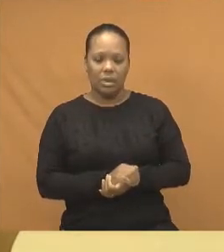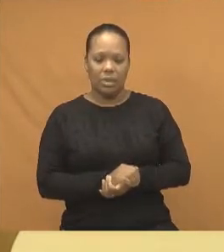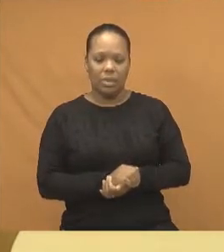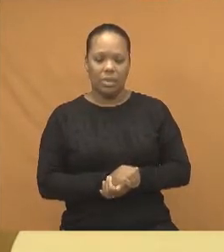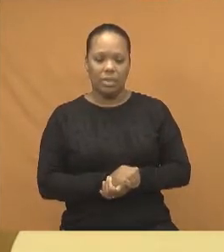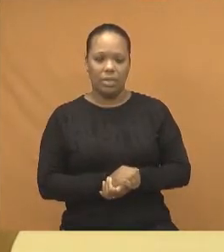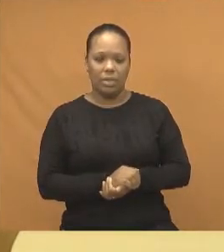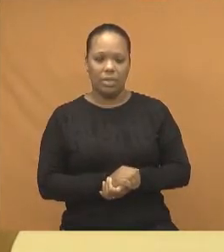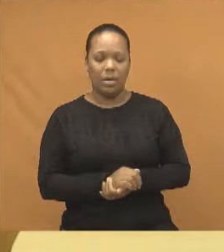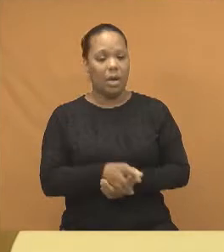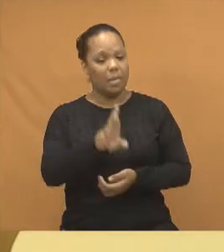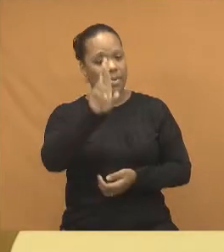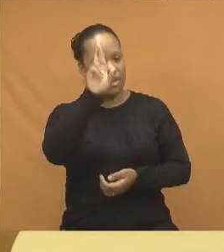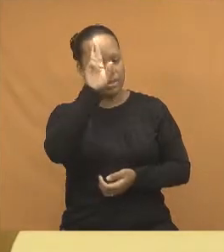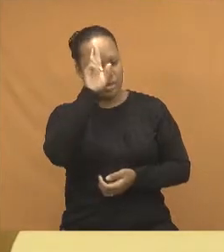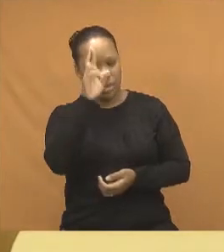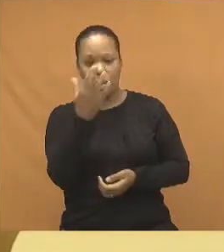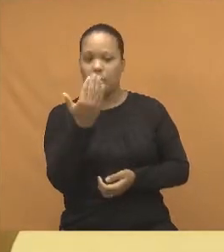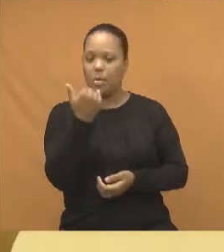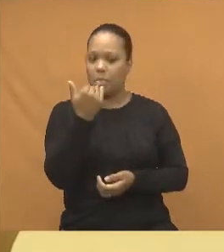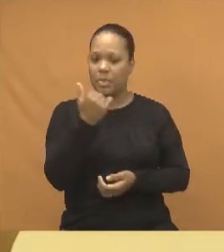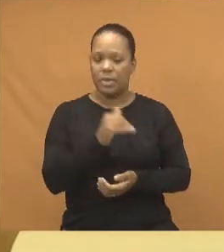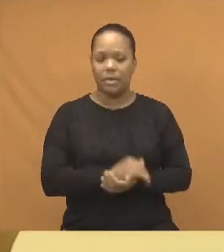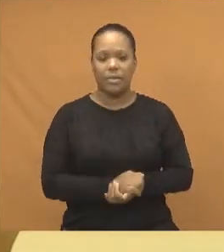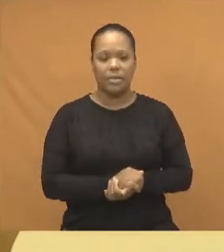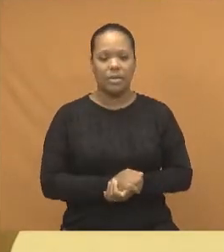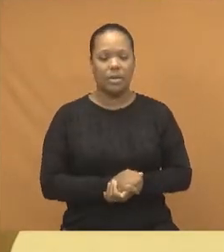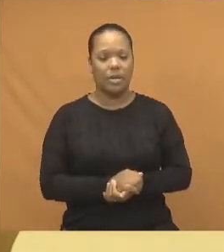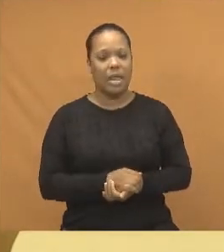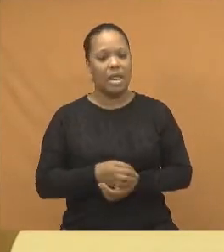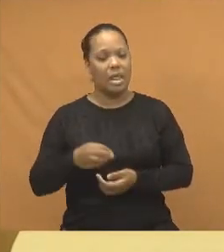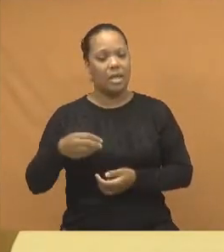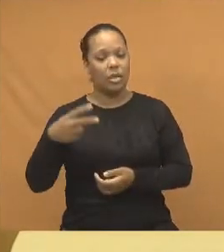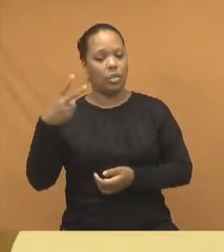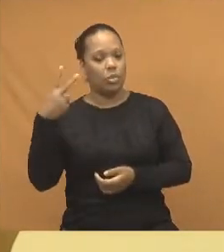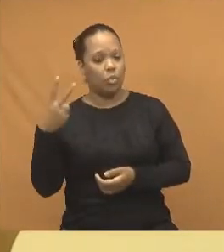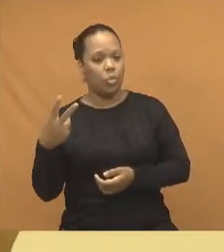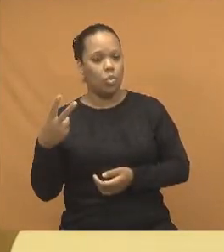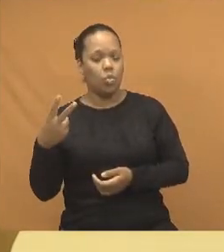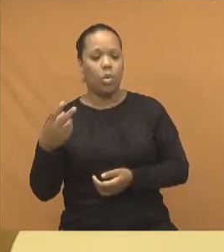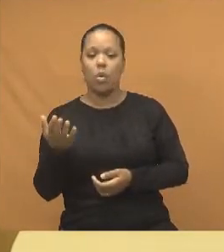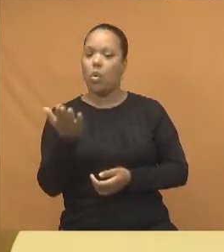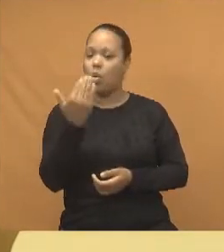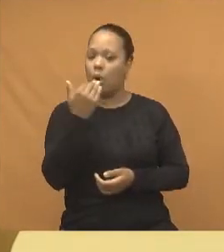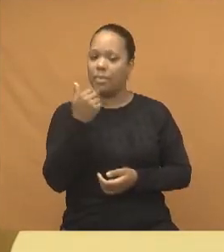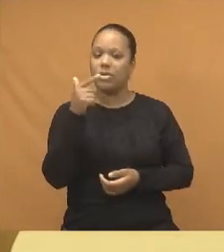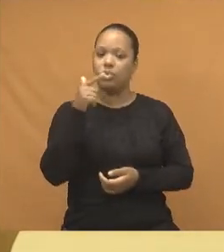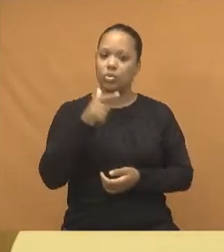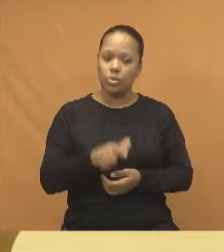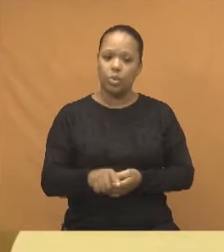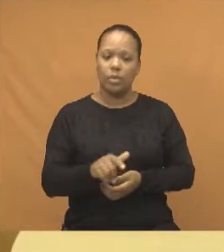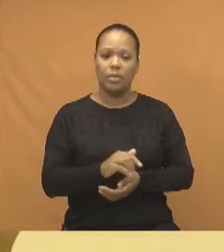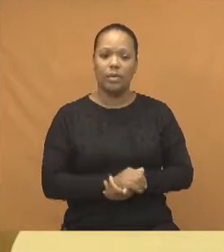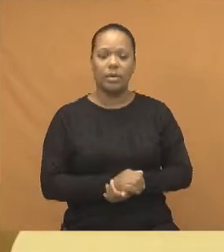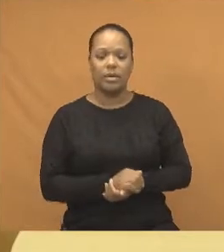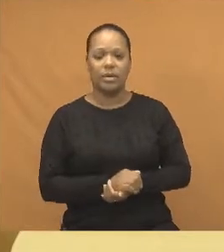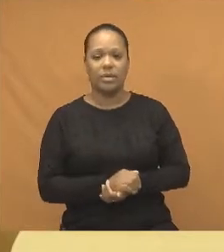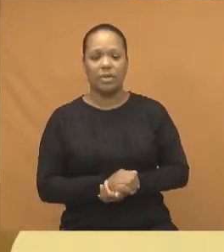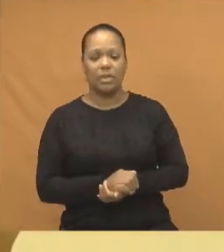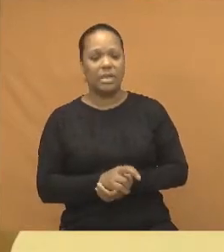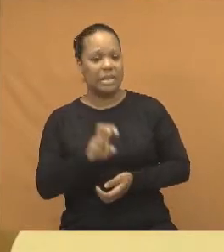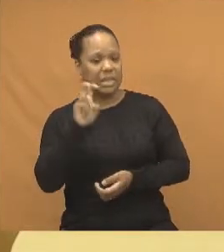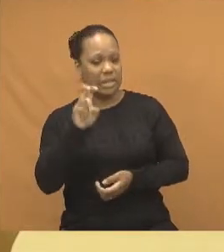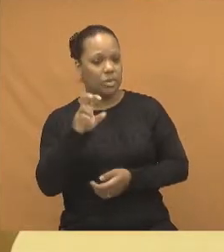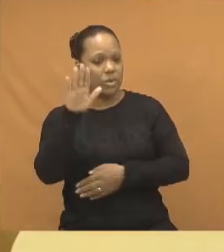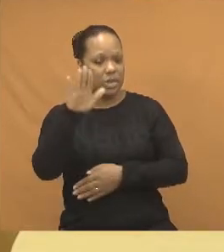E depois, meio-dia, almoçar. Quando dá 2 horas da tarde, comer de novo. Quando dá